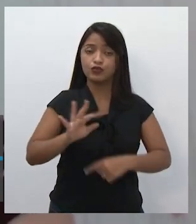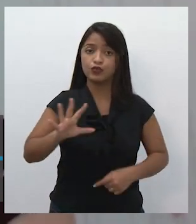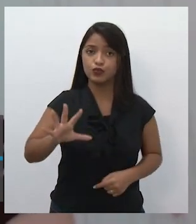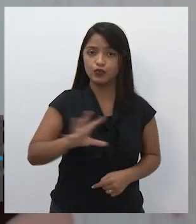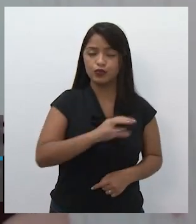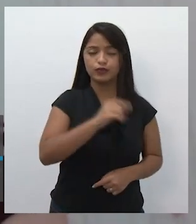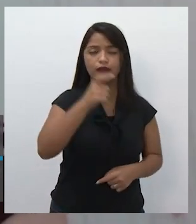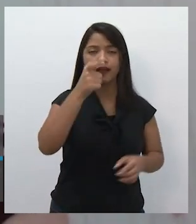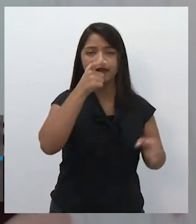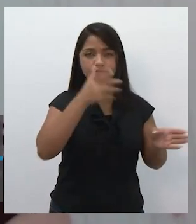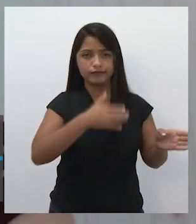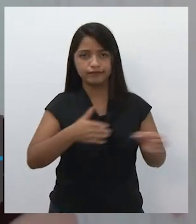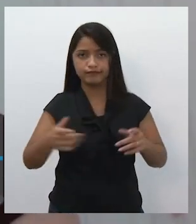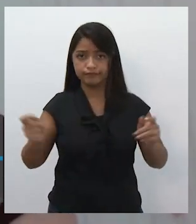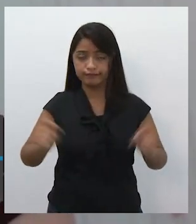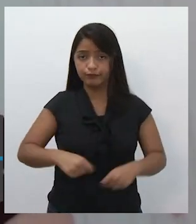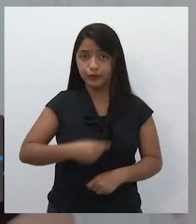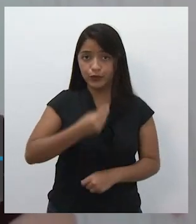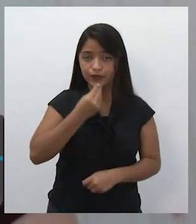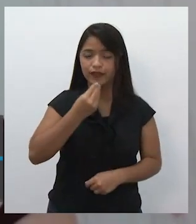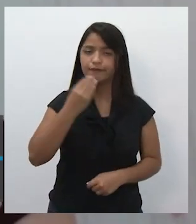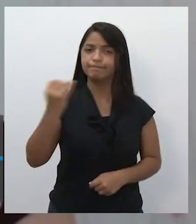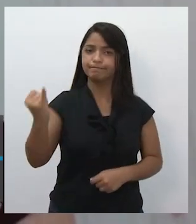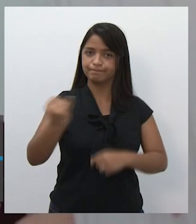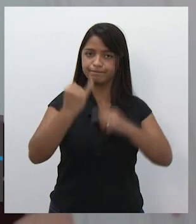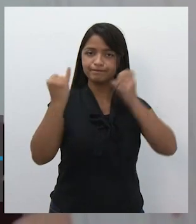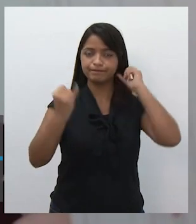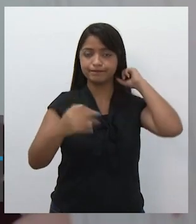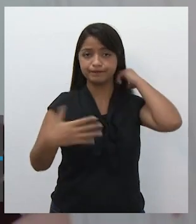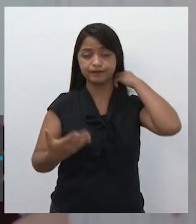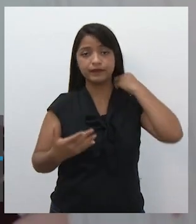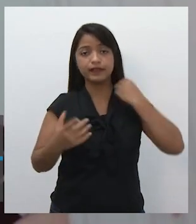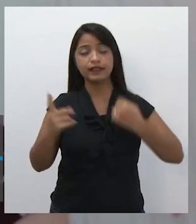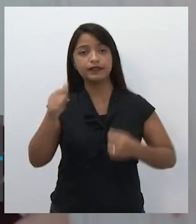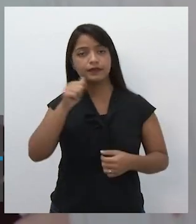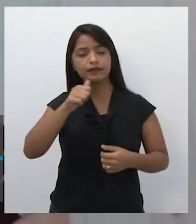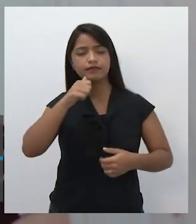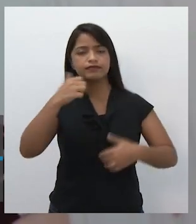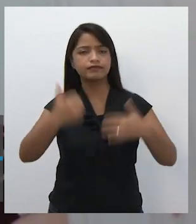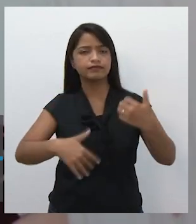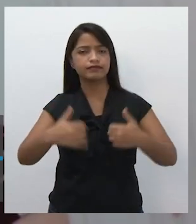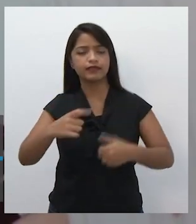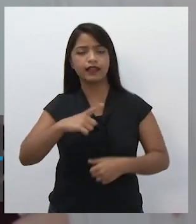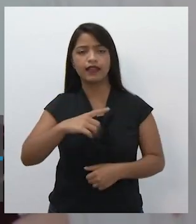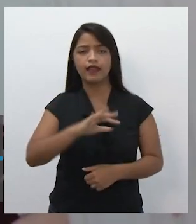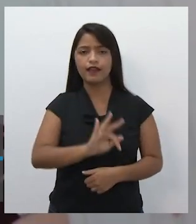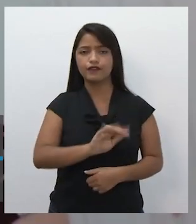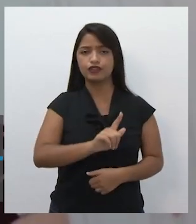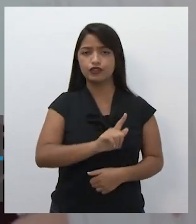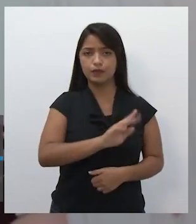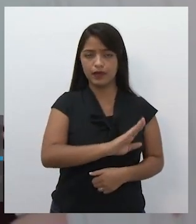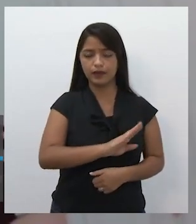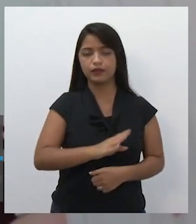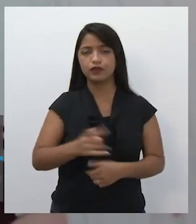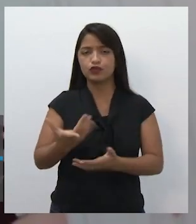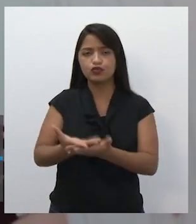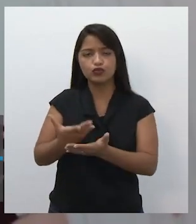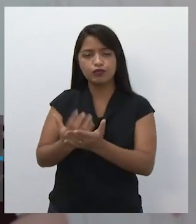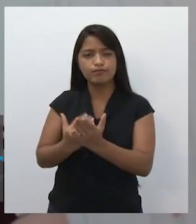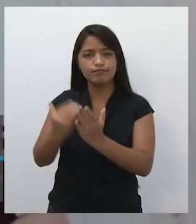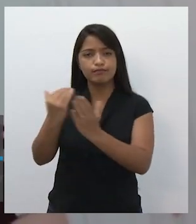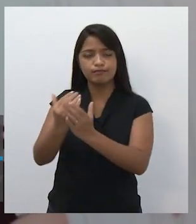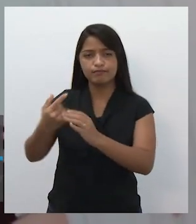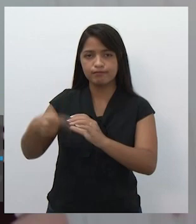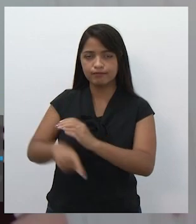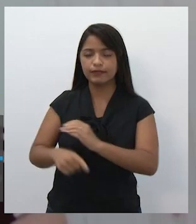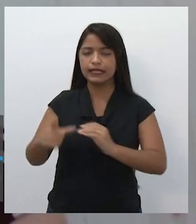vocês tiverem oportunidade. Essa relação que ela faz entre a formação geral básica e os itinerários formativos também